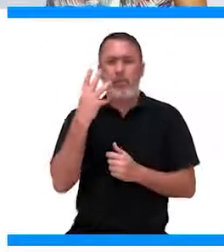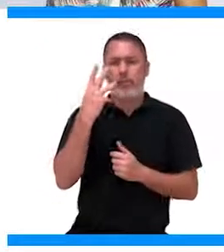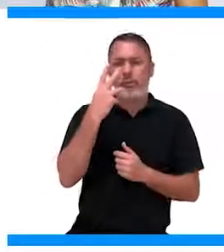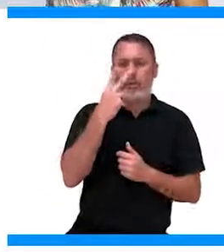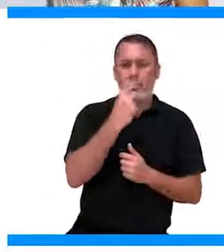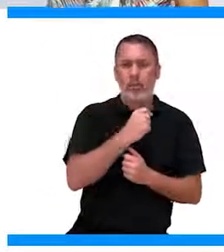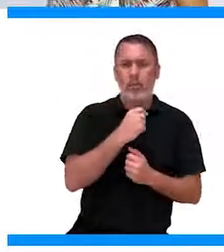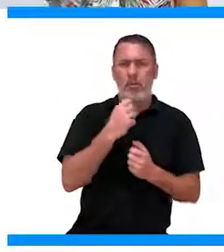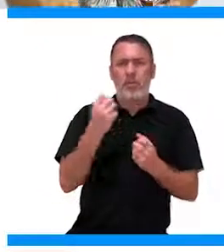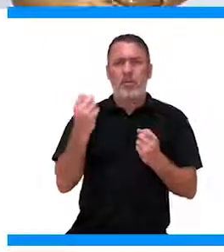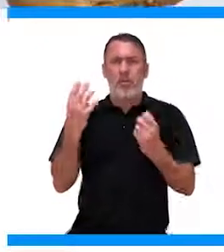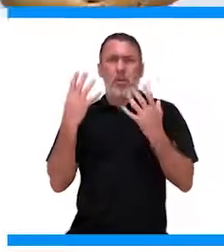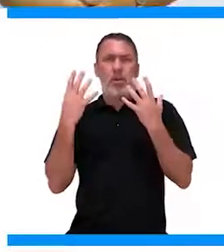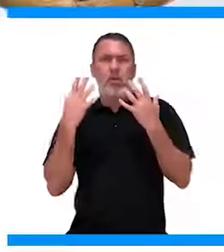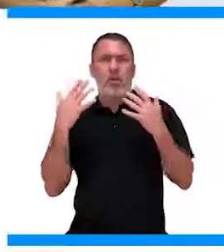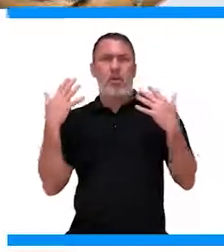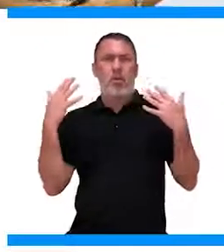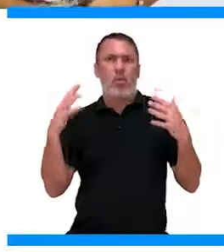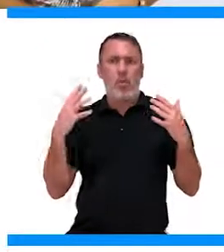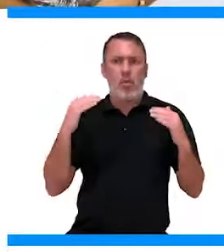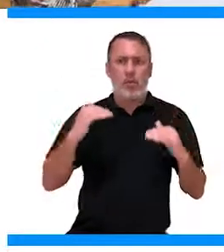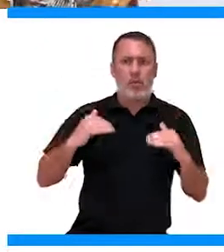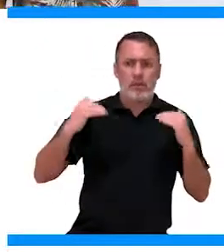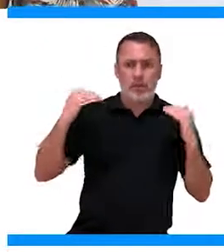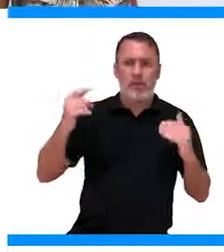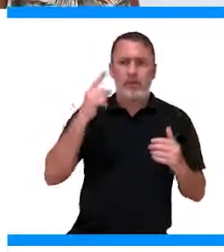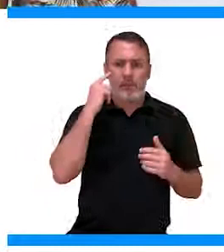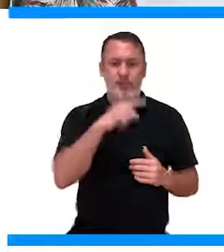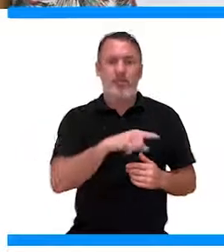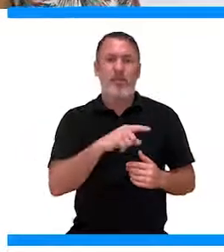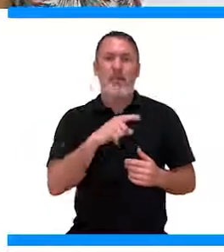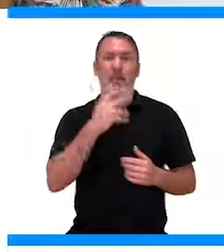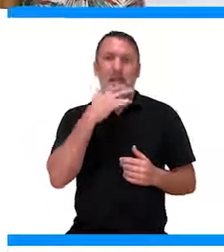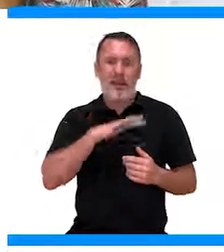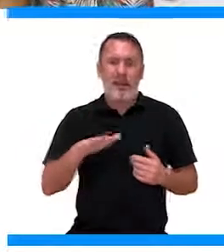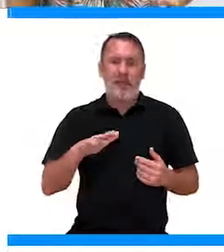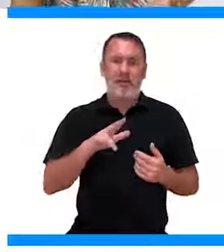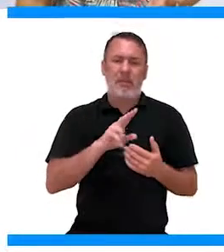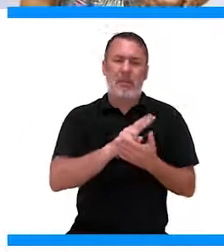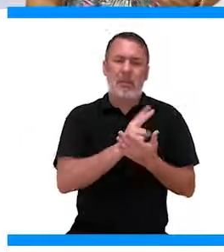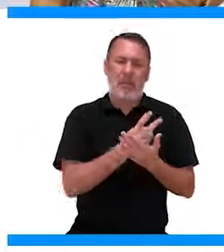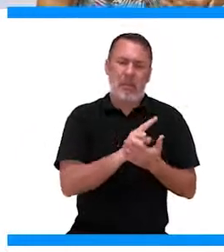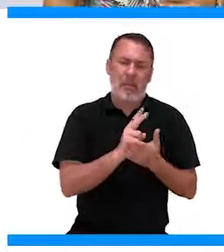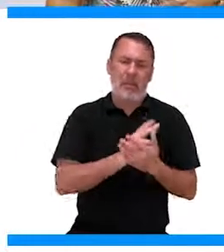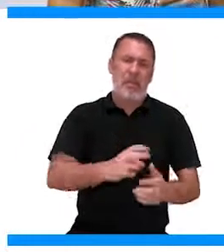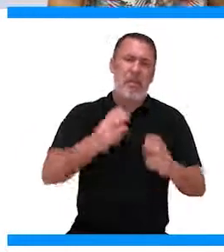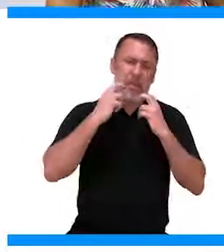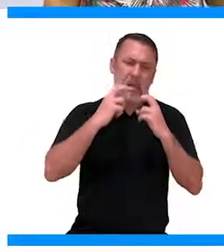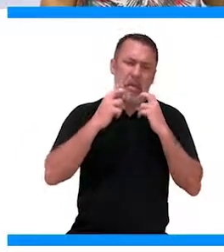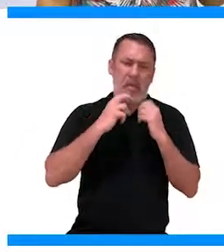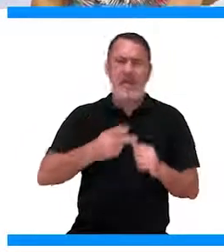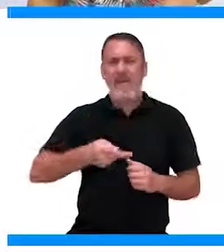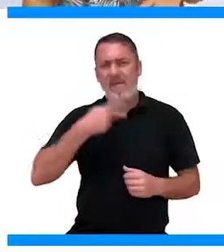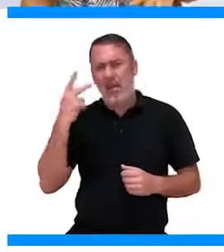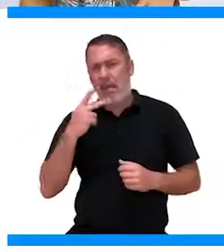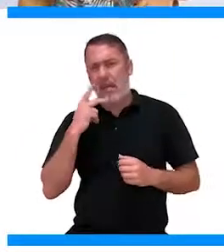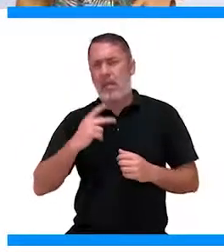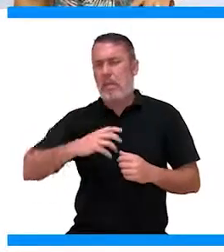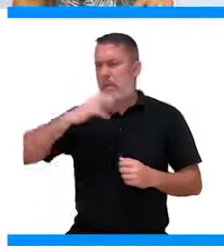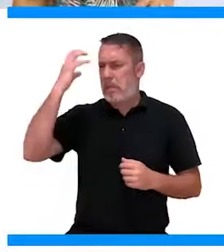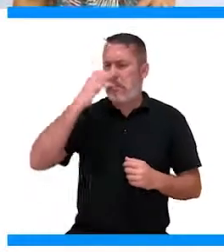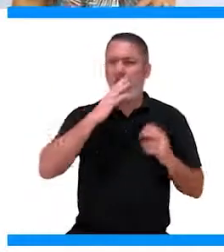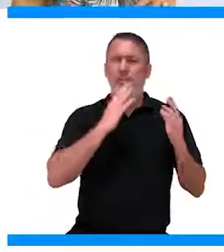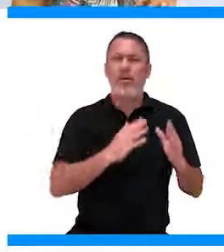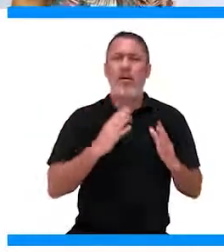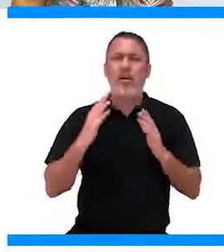maior, deslumbrante, espetacular. A criança esperneou, gritou, falou, murmurou, já não havia mais o que fazer para chamar a atenção